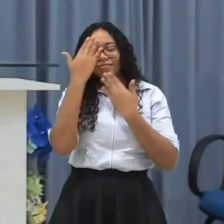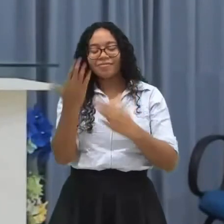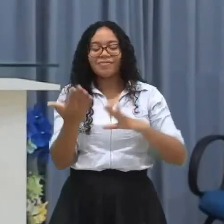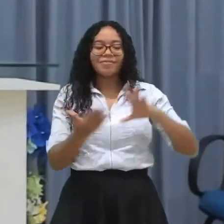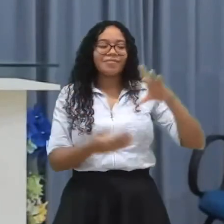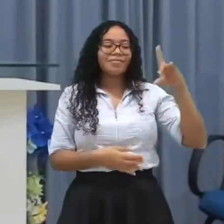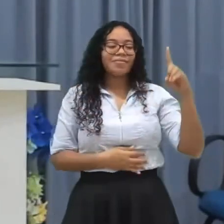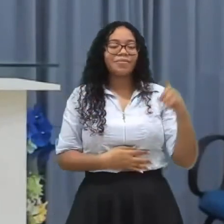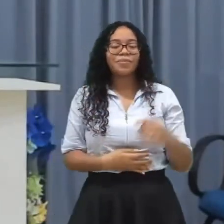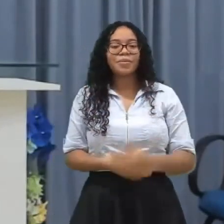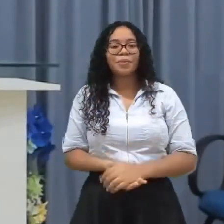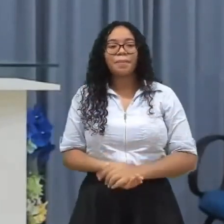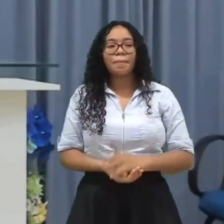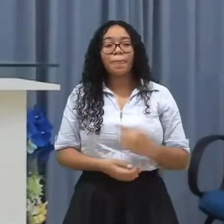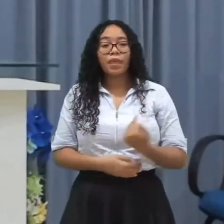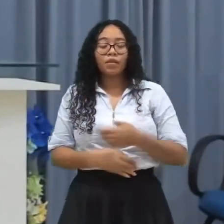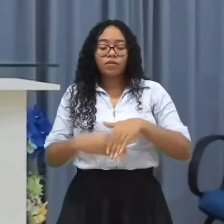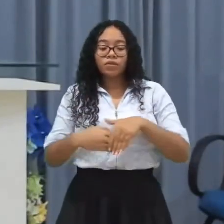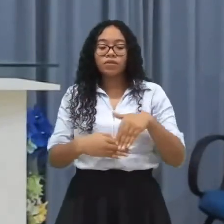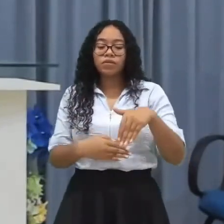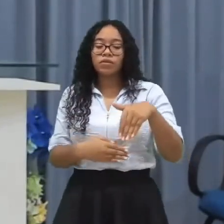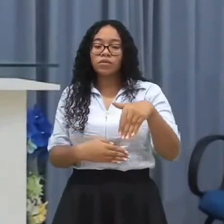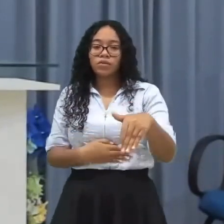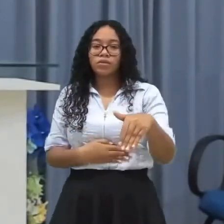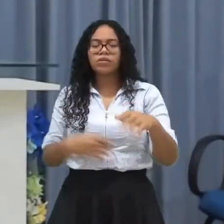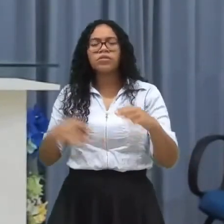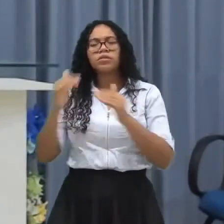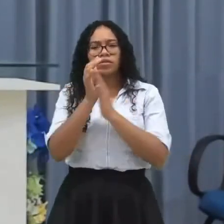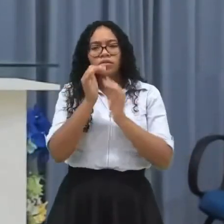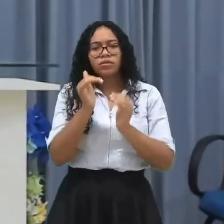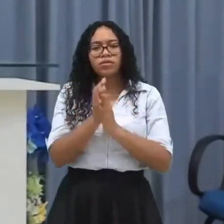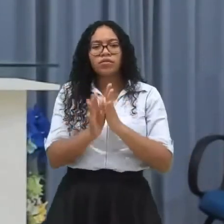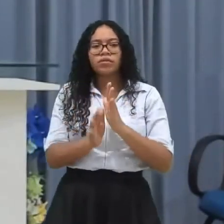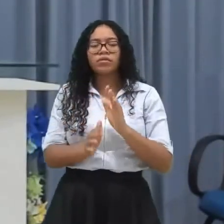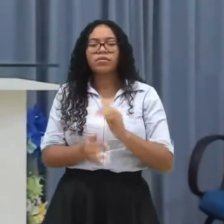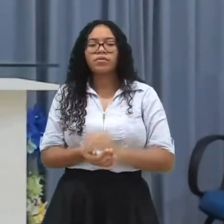Deus. Nós vamos louvar a Deus com mais